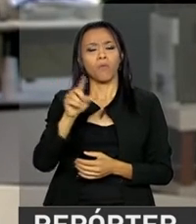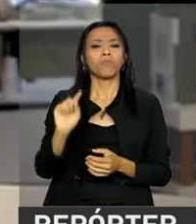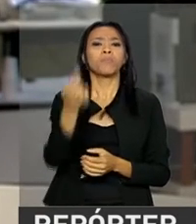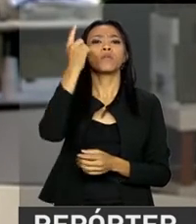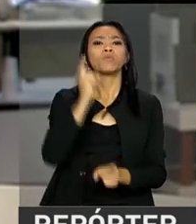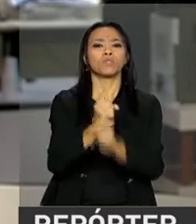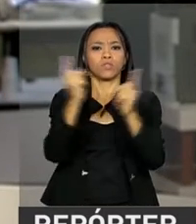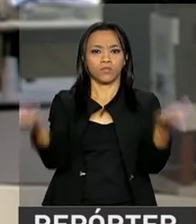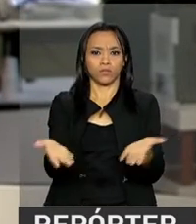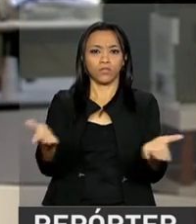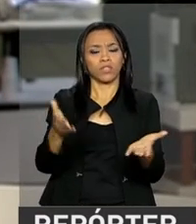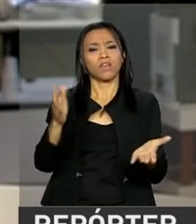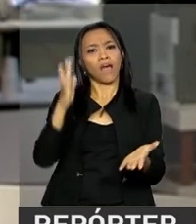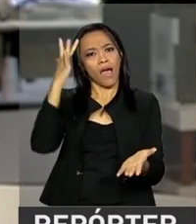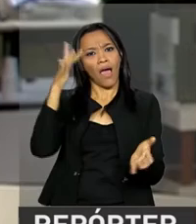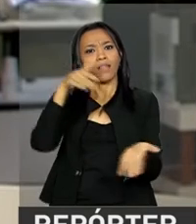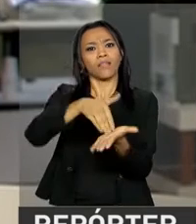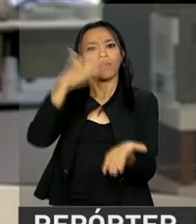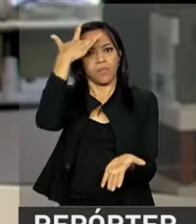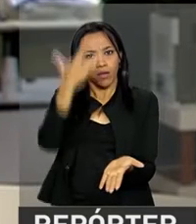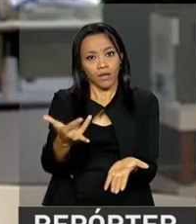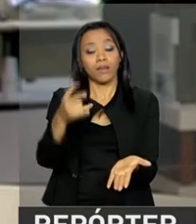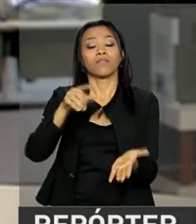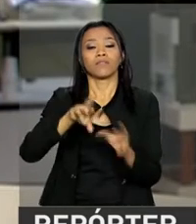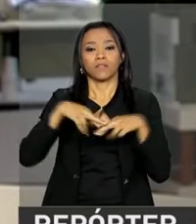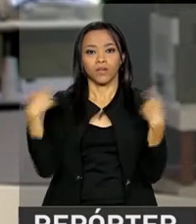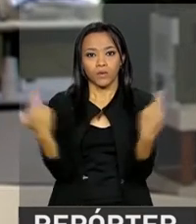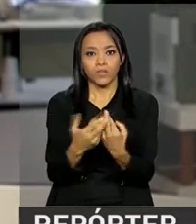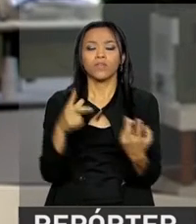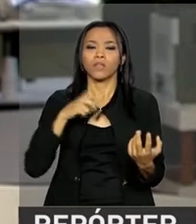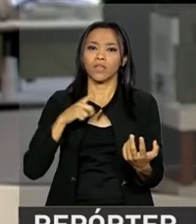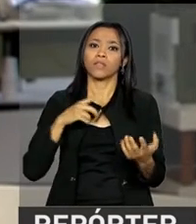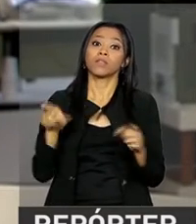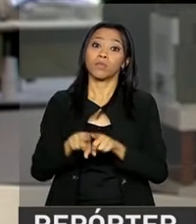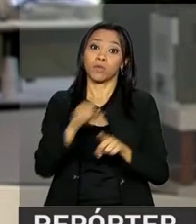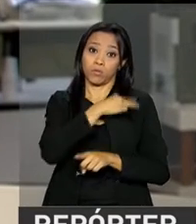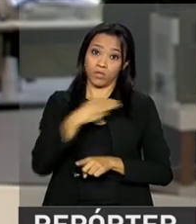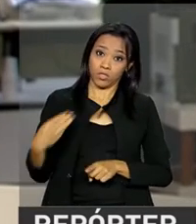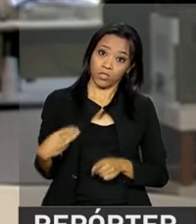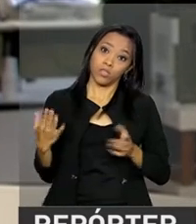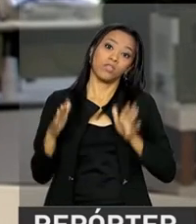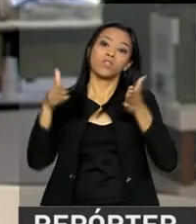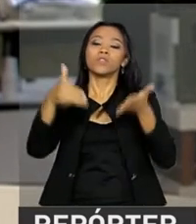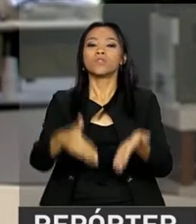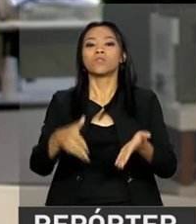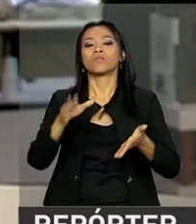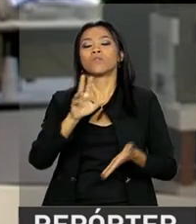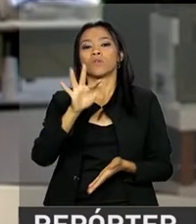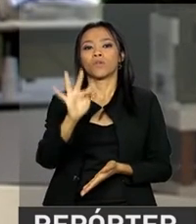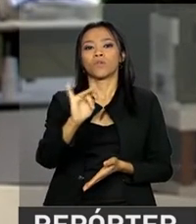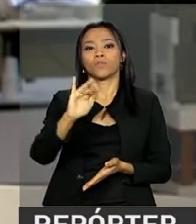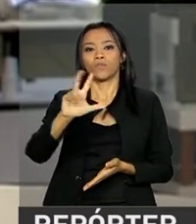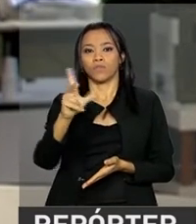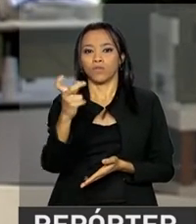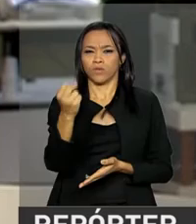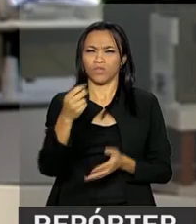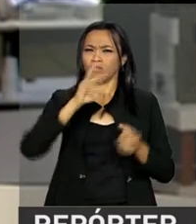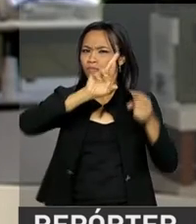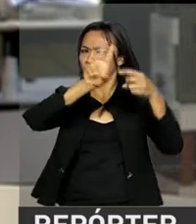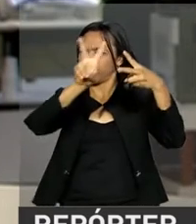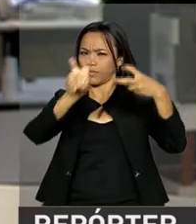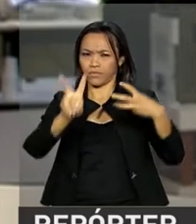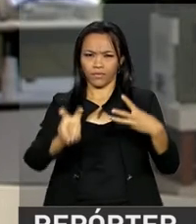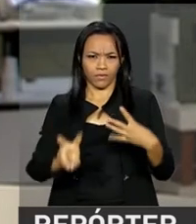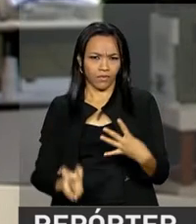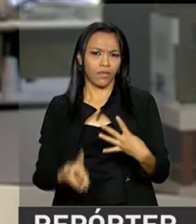hotel aqui de são paulo e deve contar também com a participação do ministro de minas e energia fernando coelho filho entre os temas a serem debatidos estão